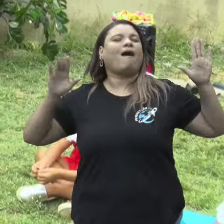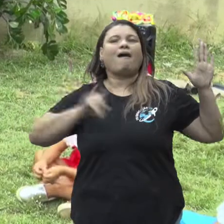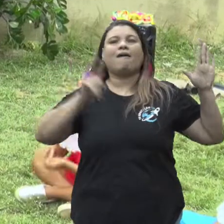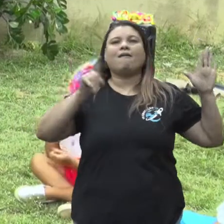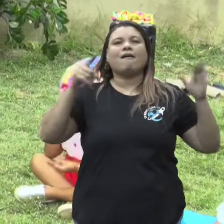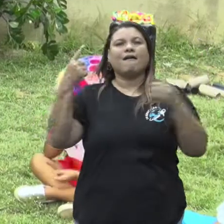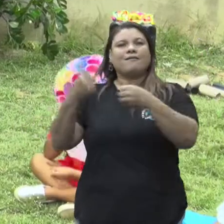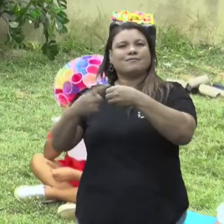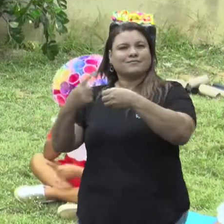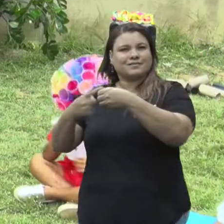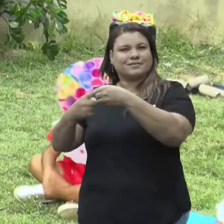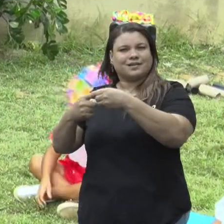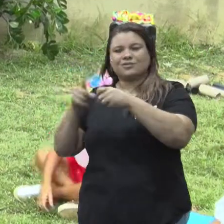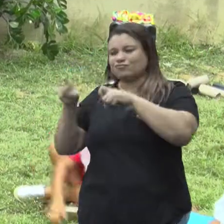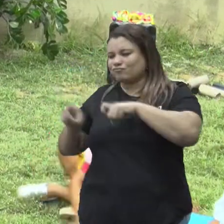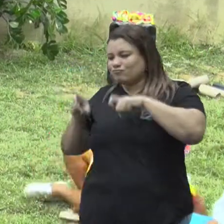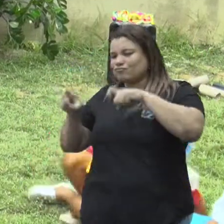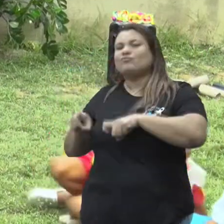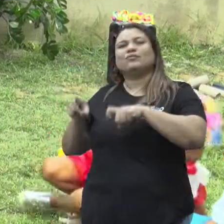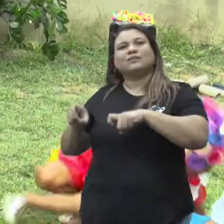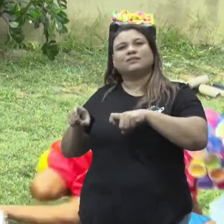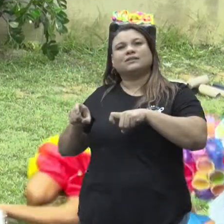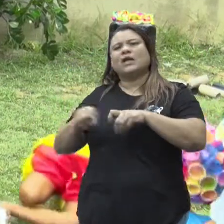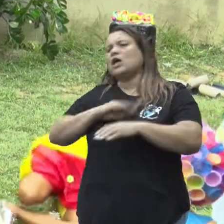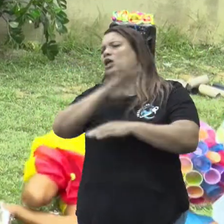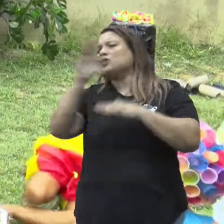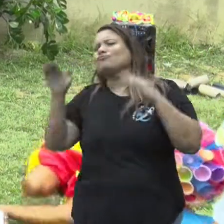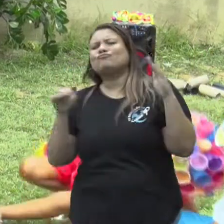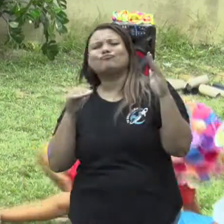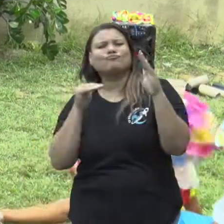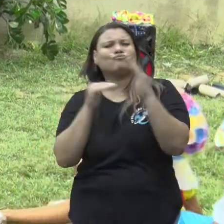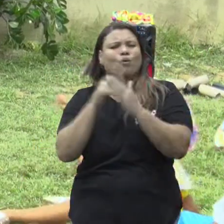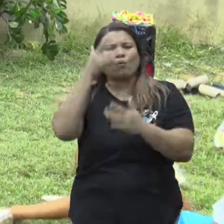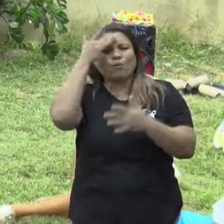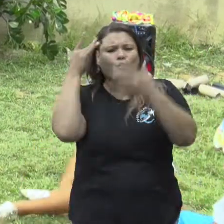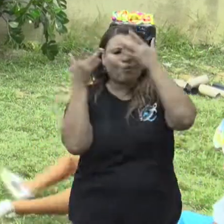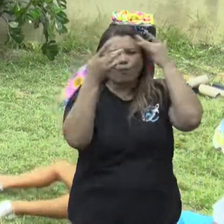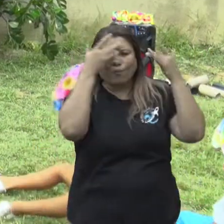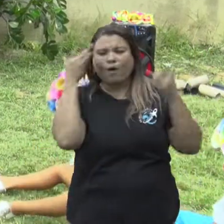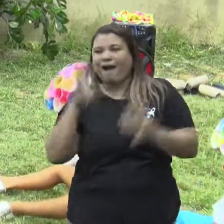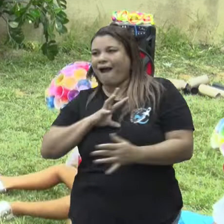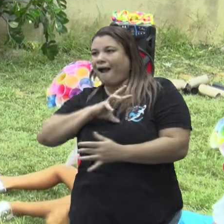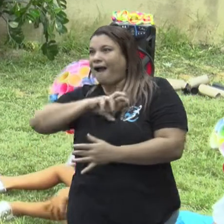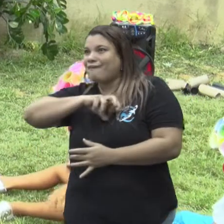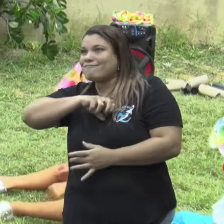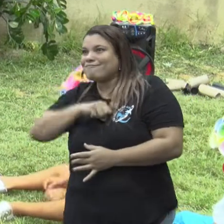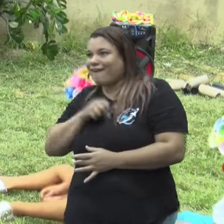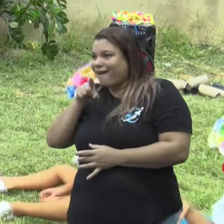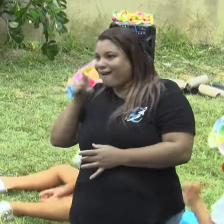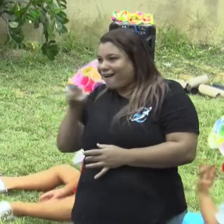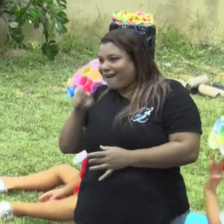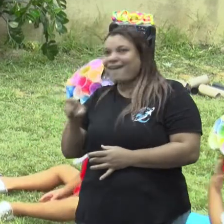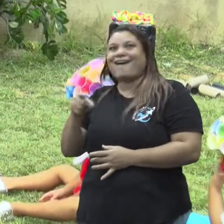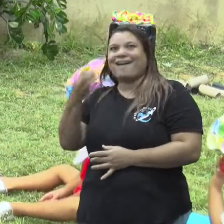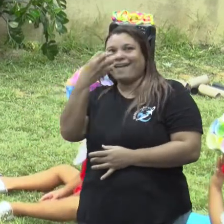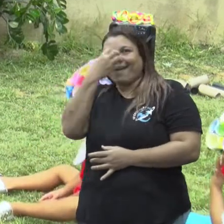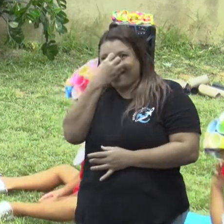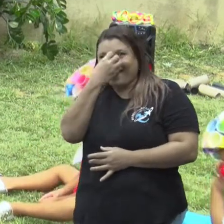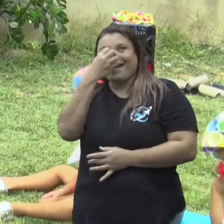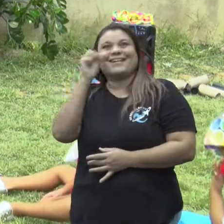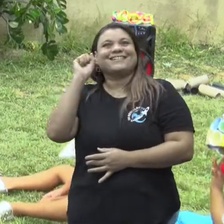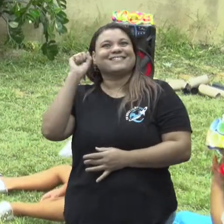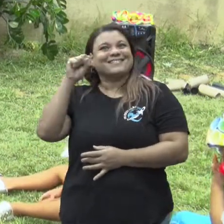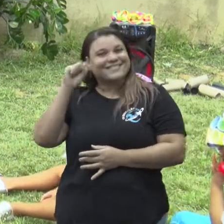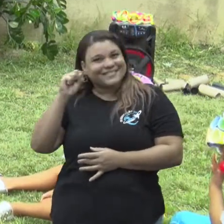cidade gostava do palhaço Pirulito. E eles iam pra assistir. O palhaço Pirulito chegava lá com o nariz, ó,